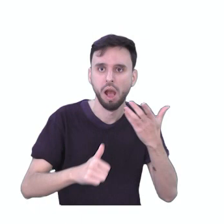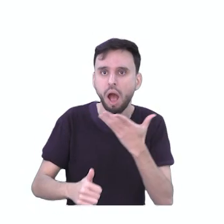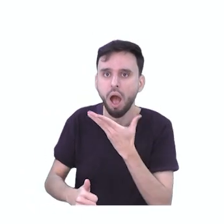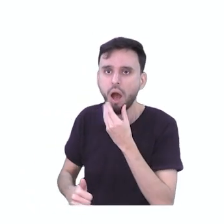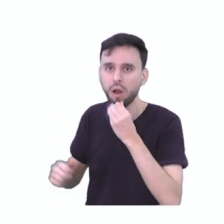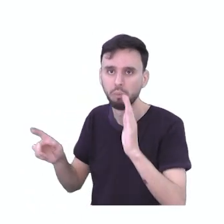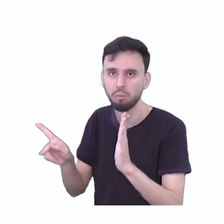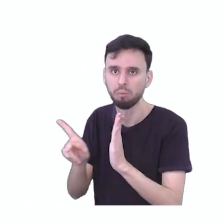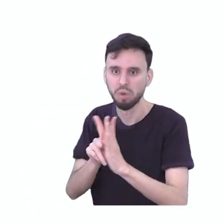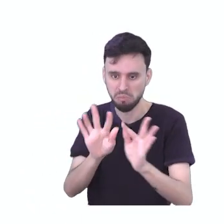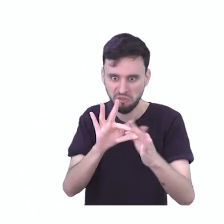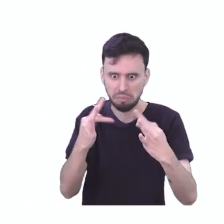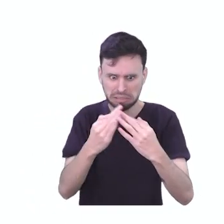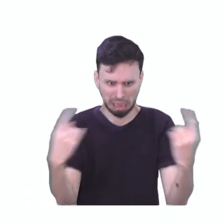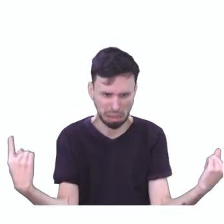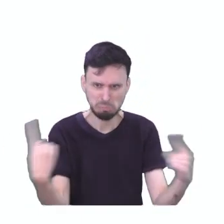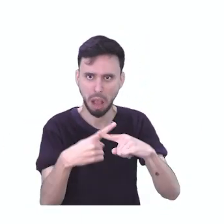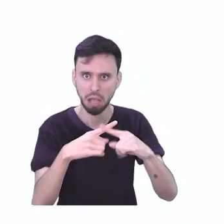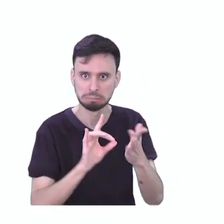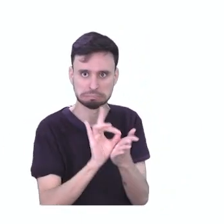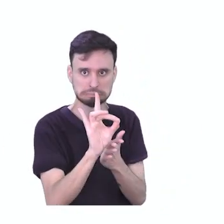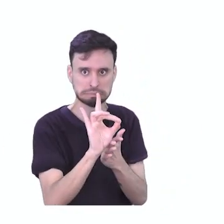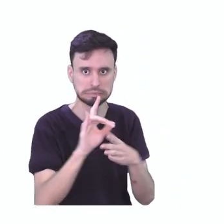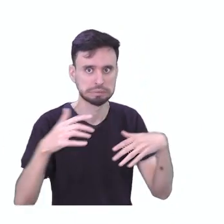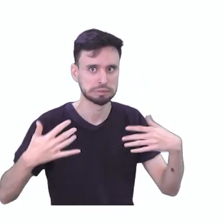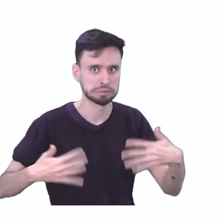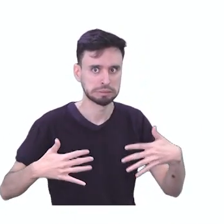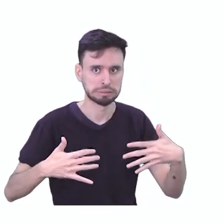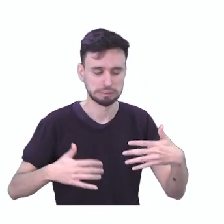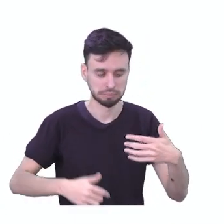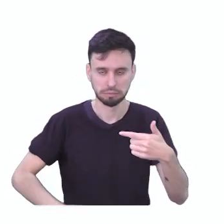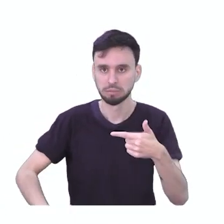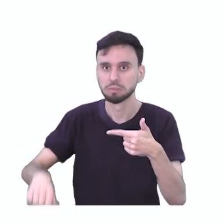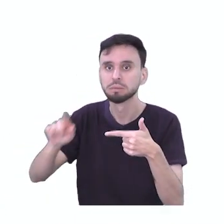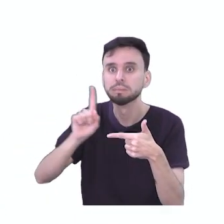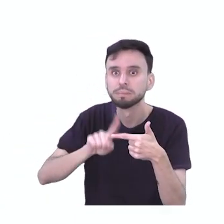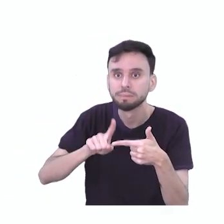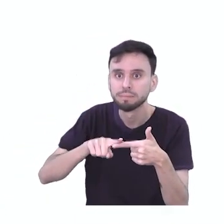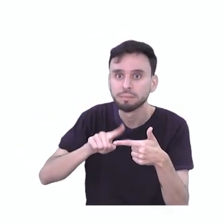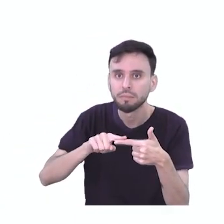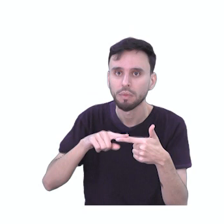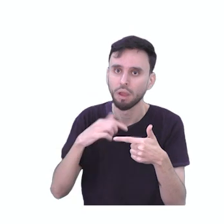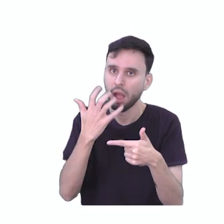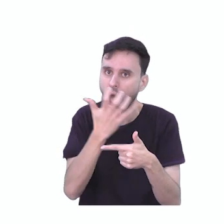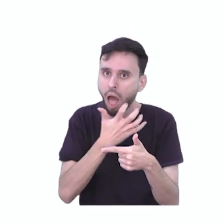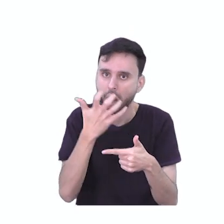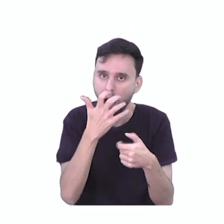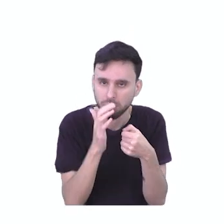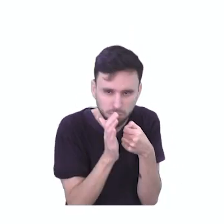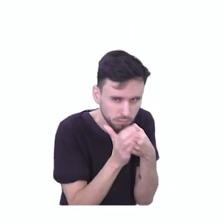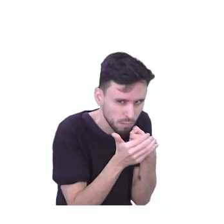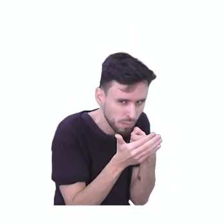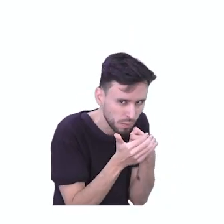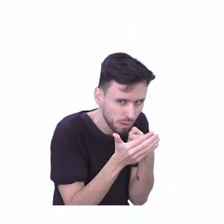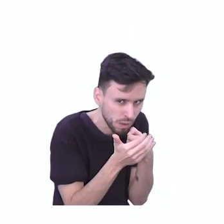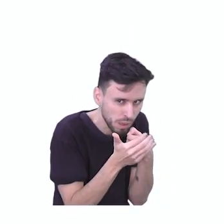mulher, pertencentes a famílias rivais. Próxima dica. Vivem a paixão